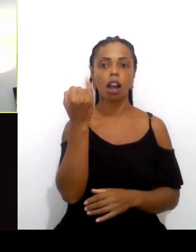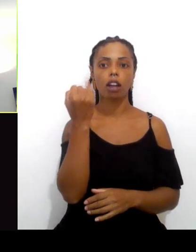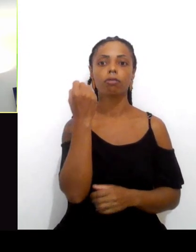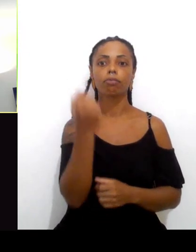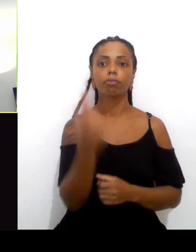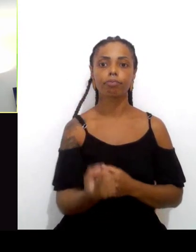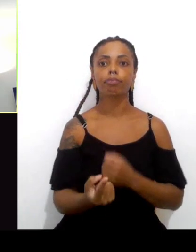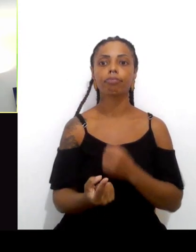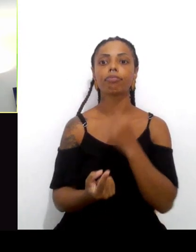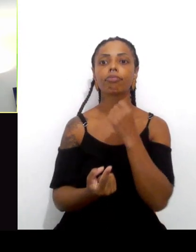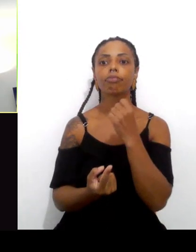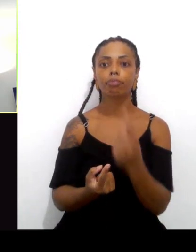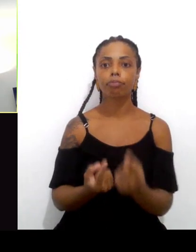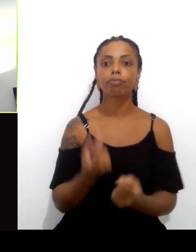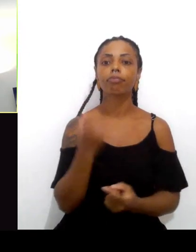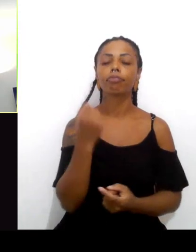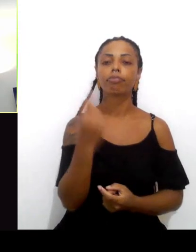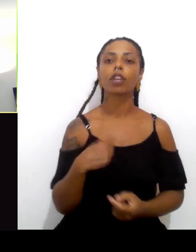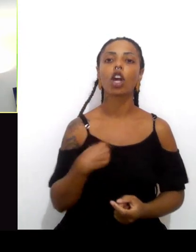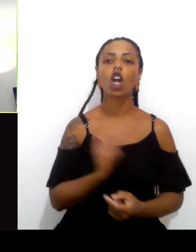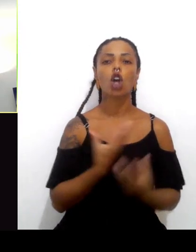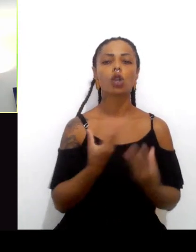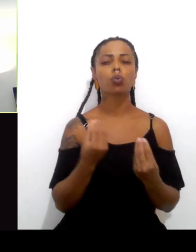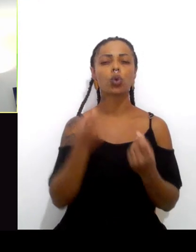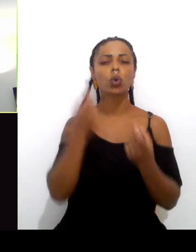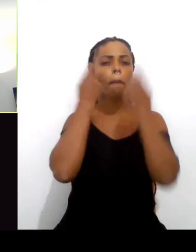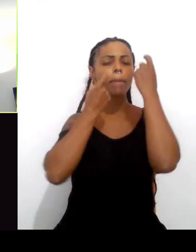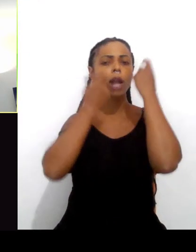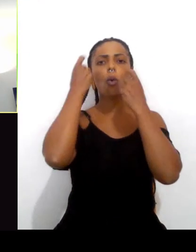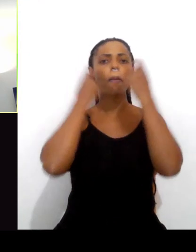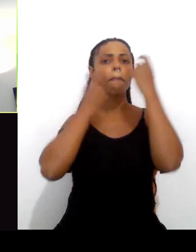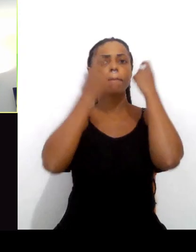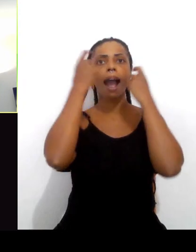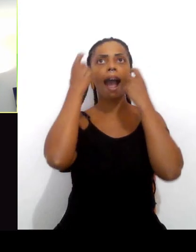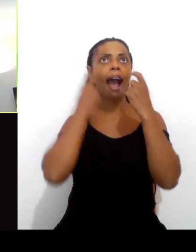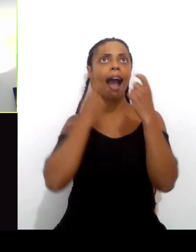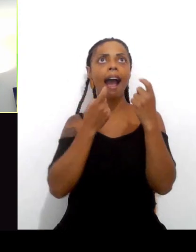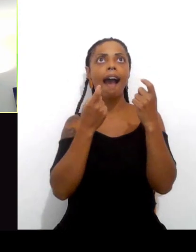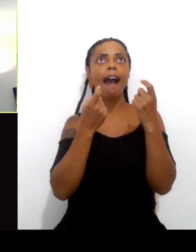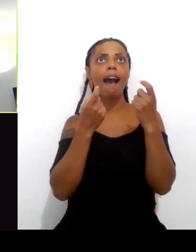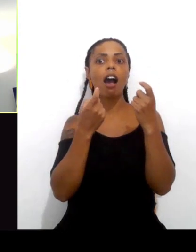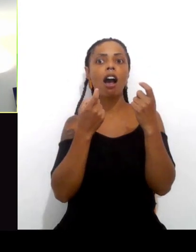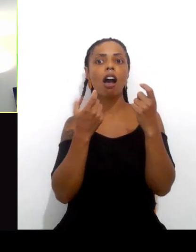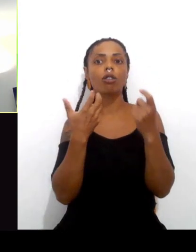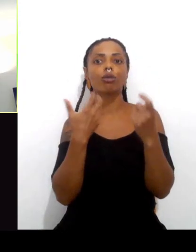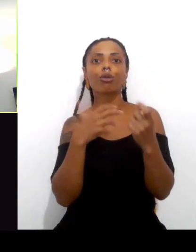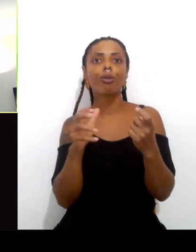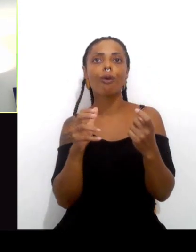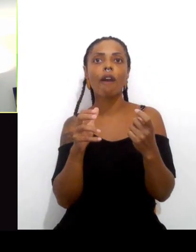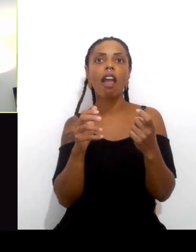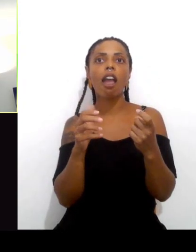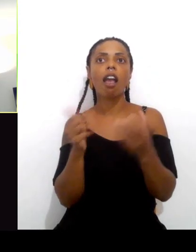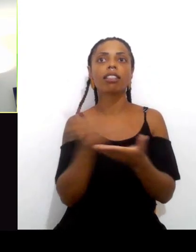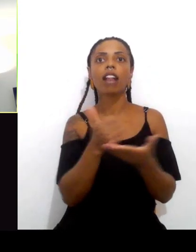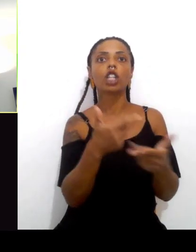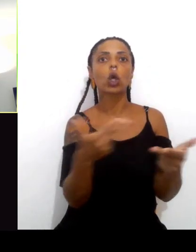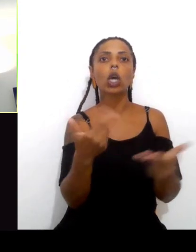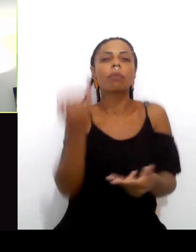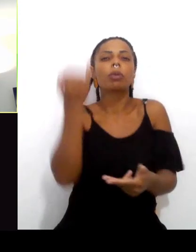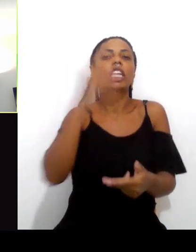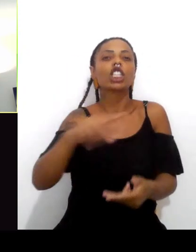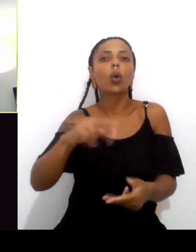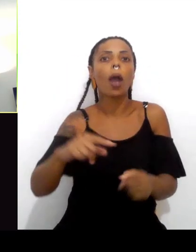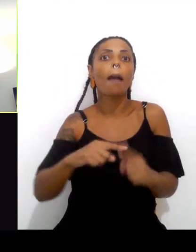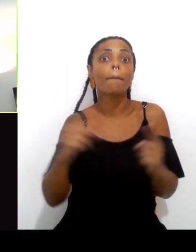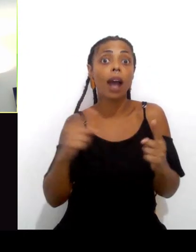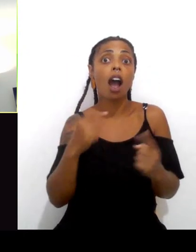estamos tão preocupados de não trazer elementos irrelevantes que às vezes o contexto